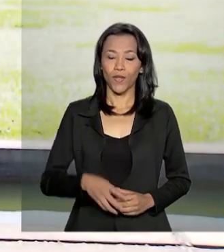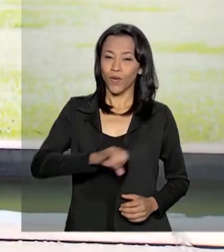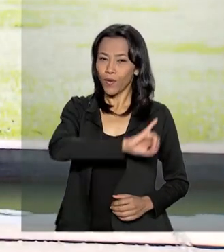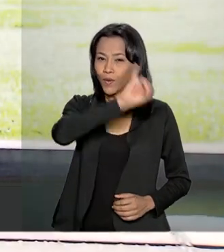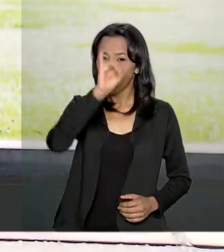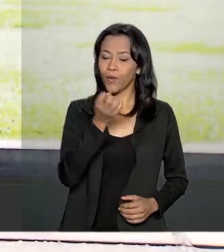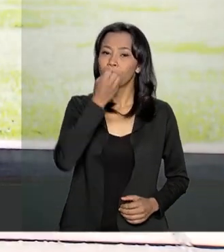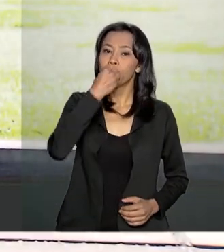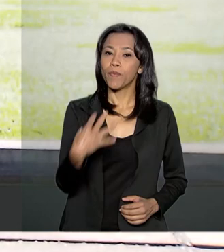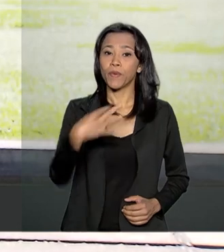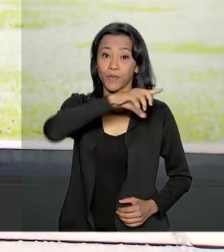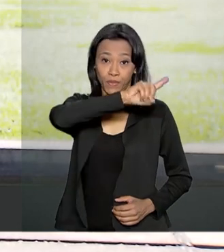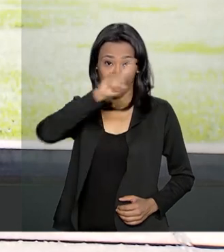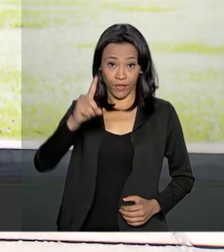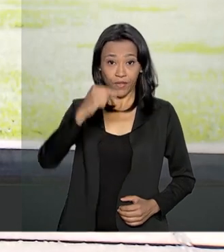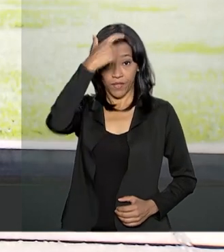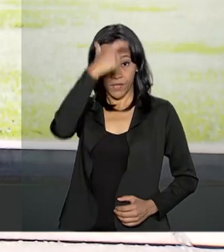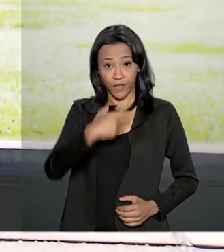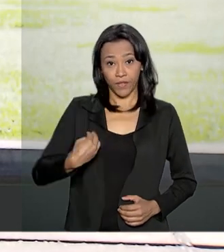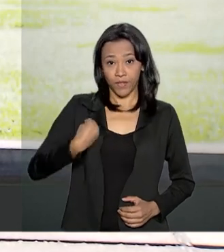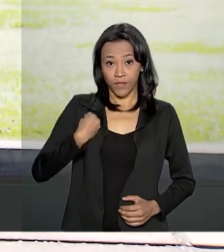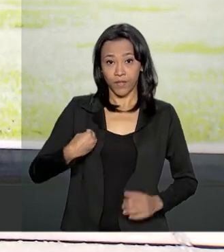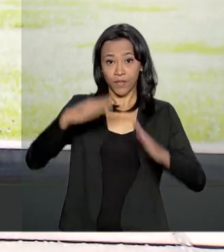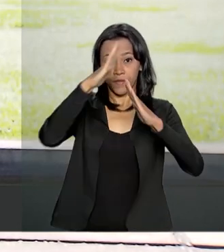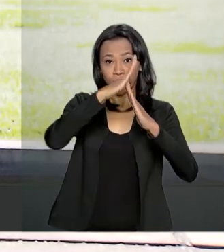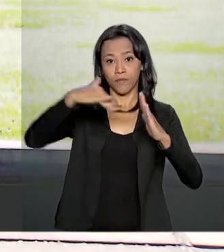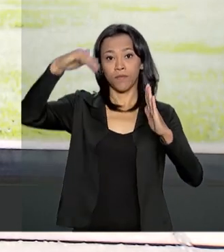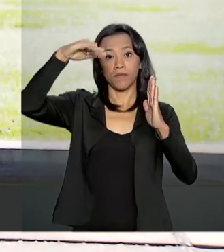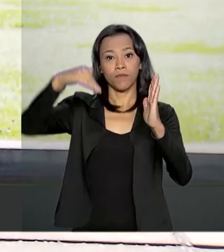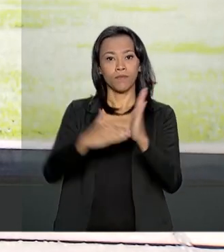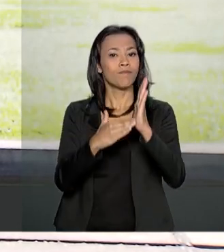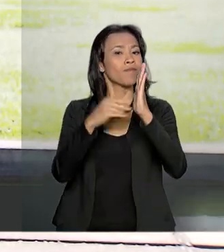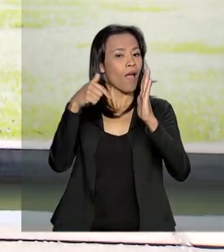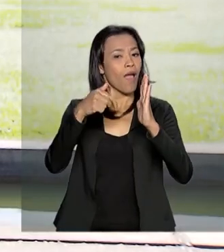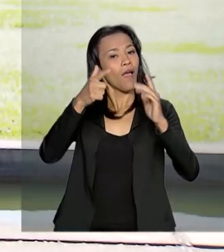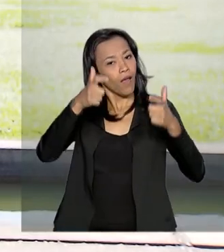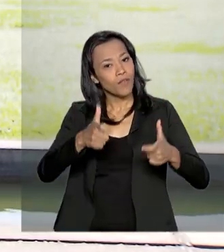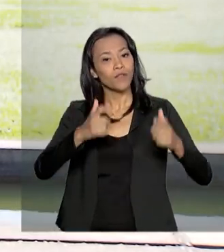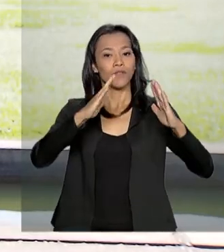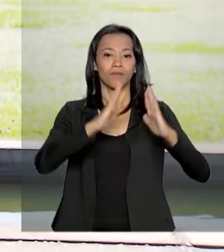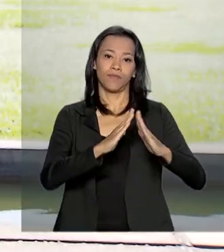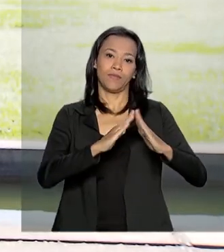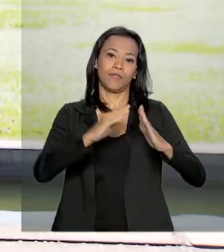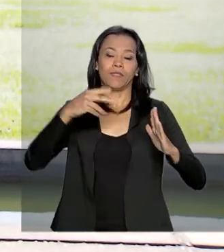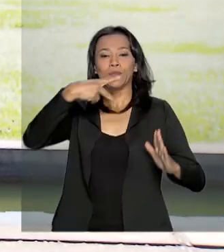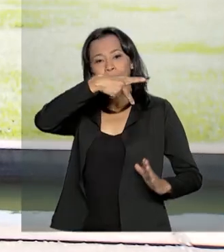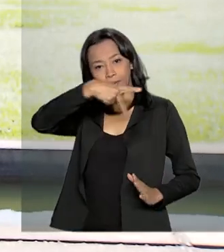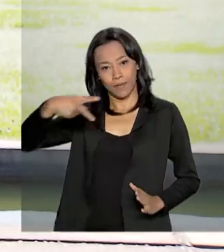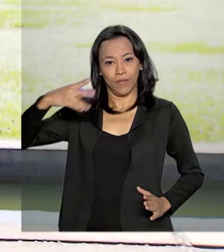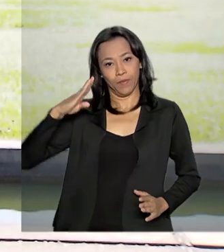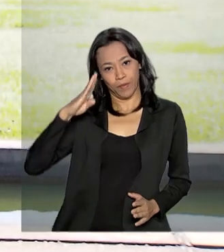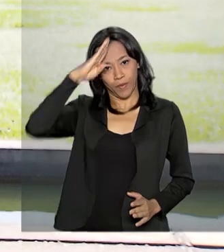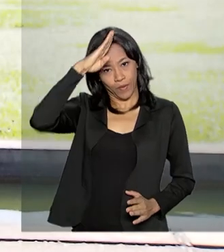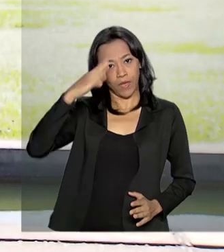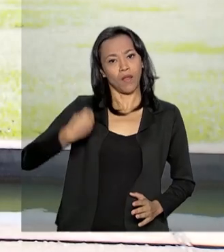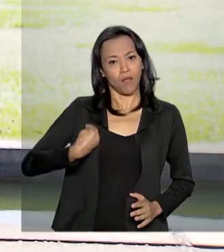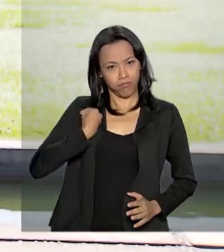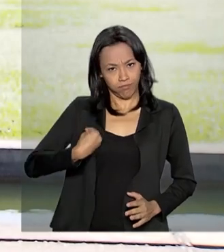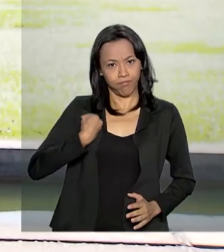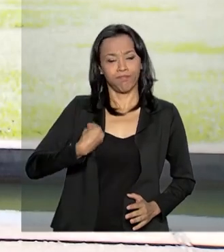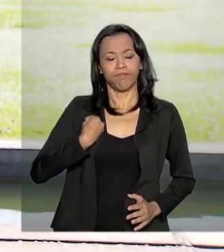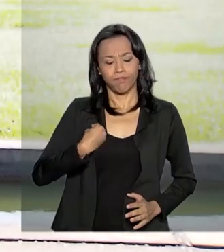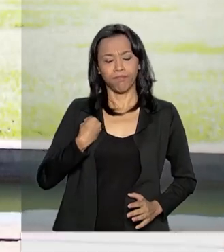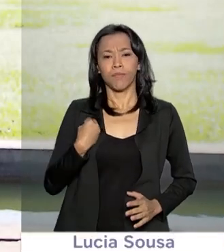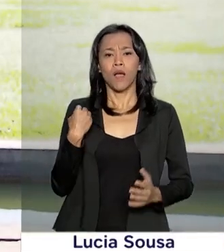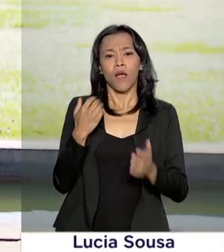Olá, bom dia. Falamos ao vivo do Palácio da Alvorada, em Brasília, residência oficial da Presidência da República. É aqui que o presidente Jair Bolsonaro cumpre a